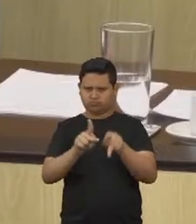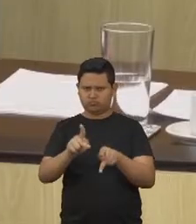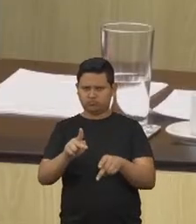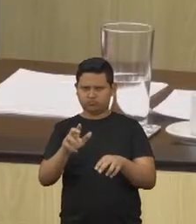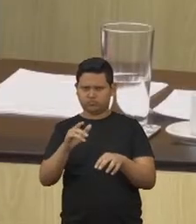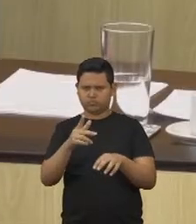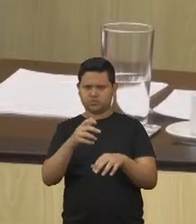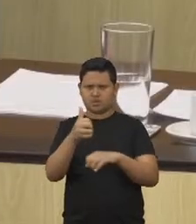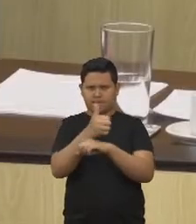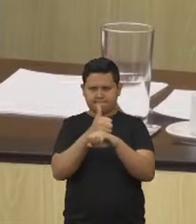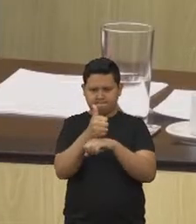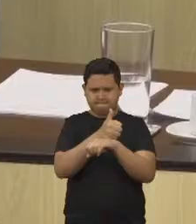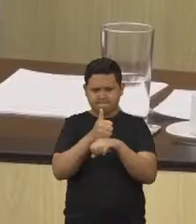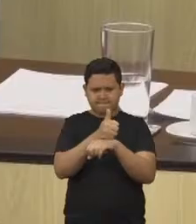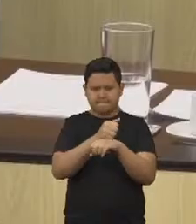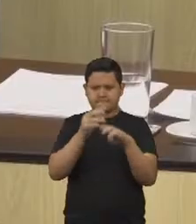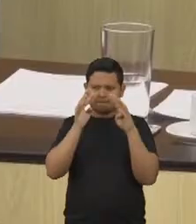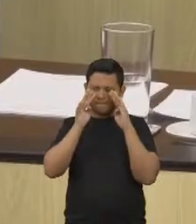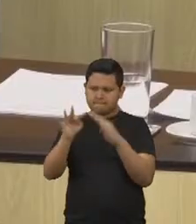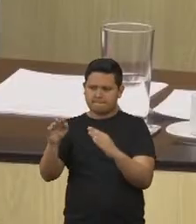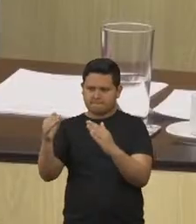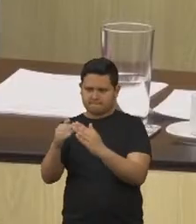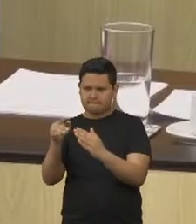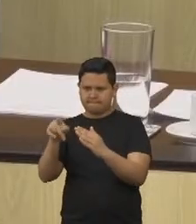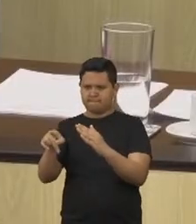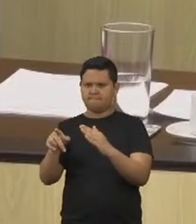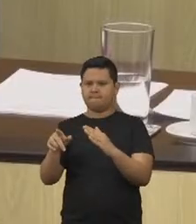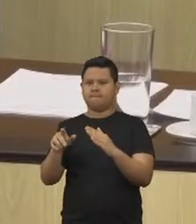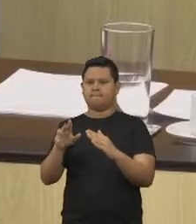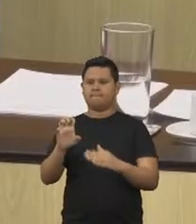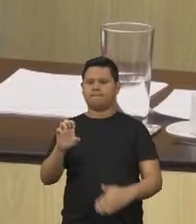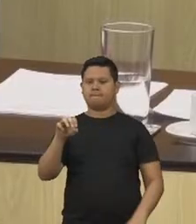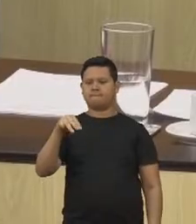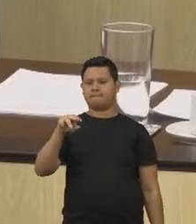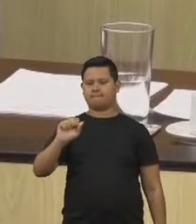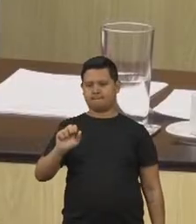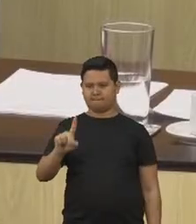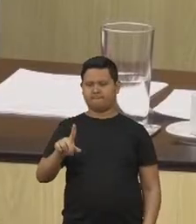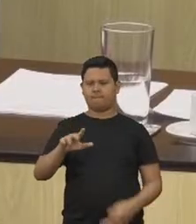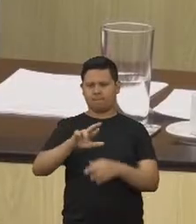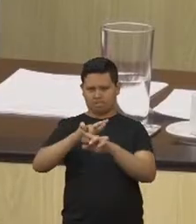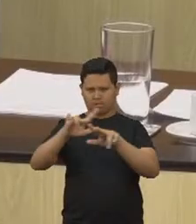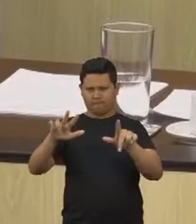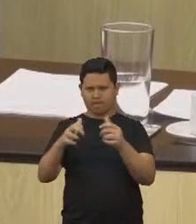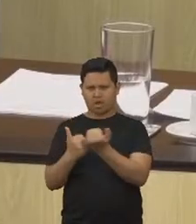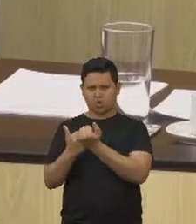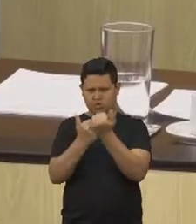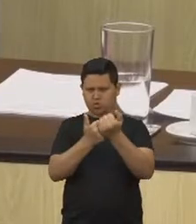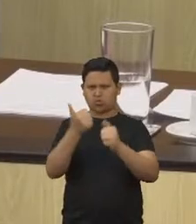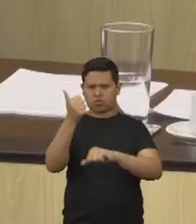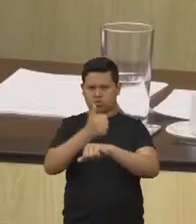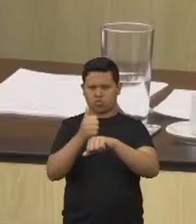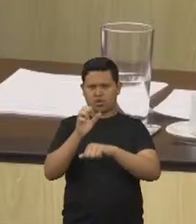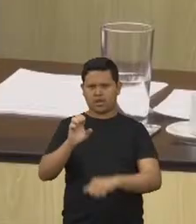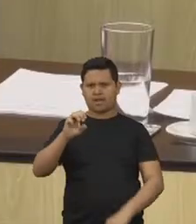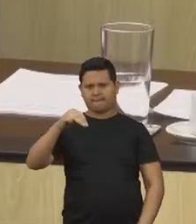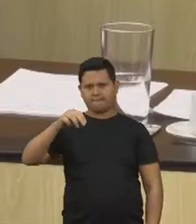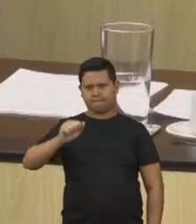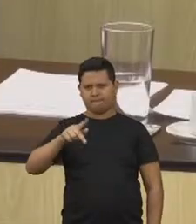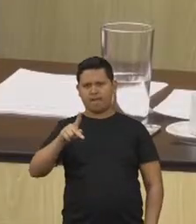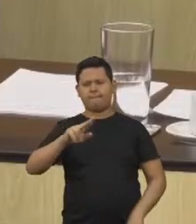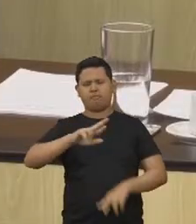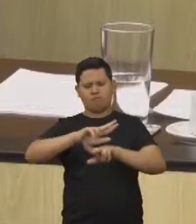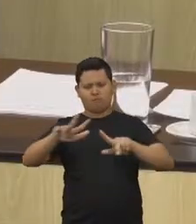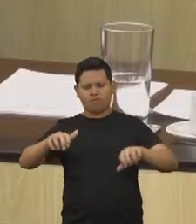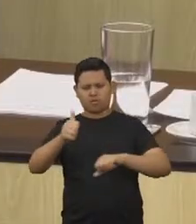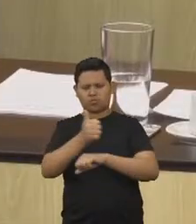de multiprofissionais de atenção domiciliar, EMAD, multiprofissionais de apoio, EMAP, e multiprofissionais